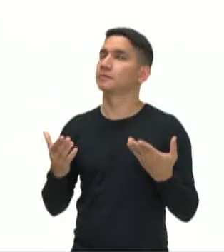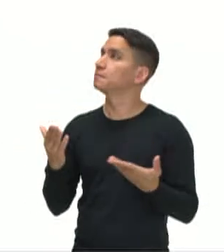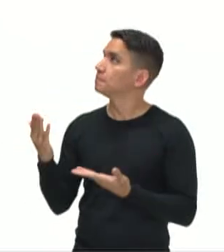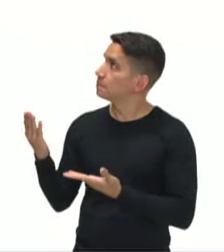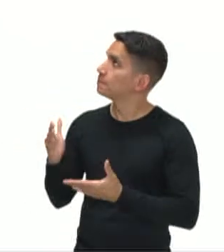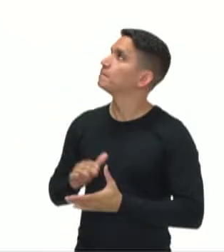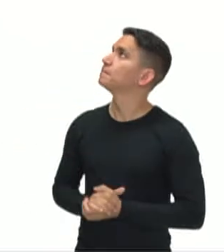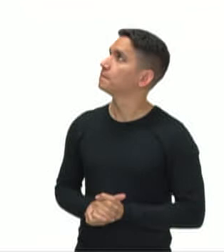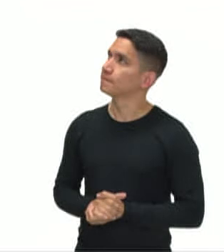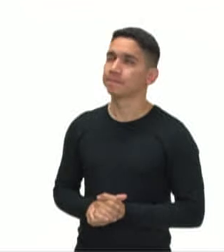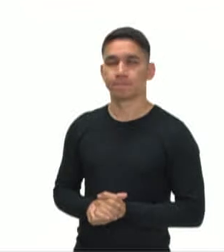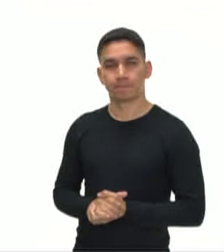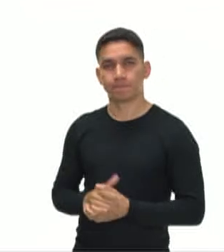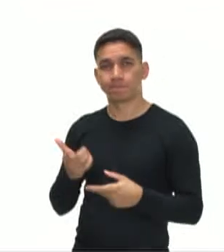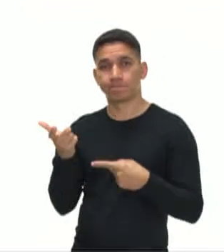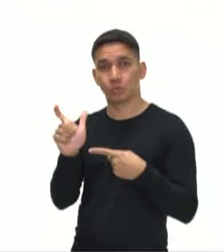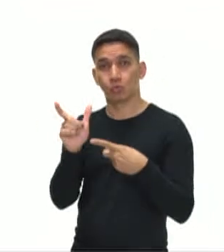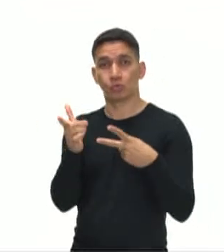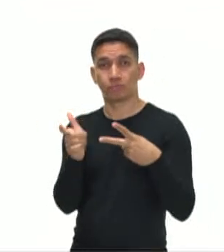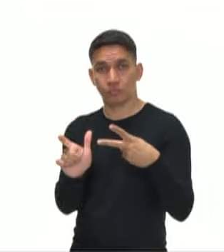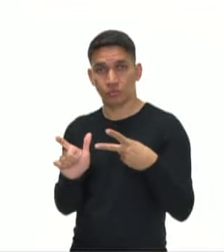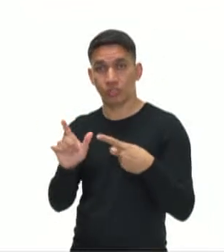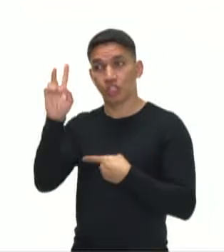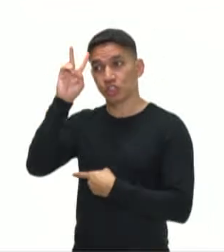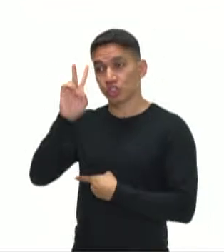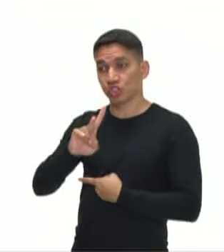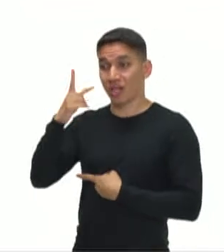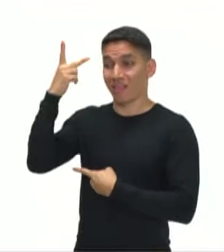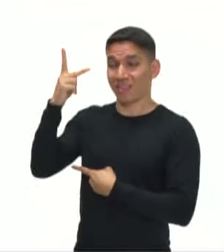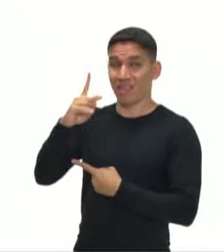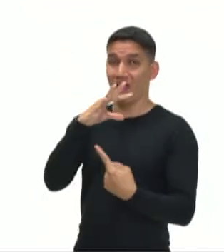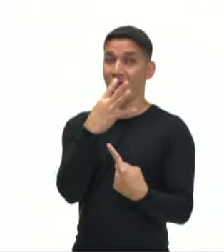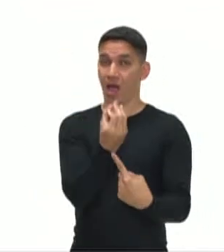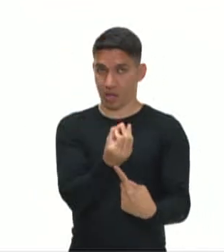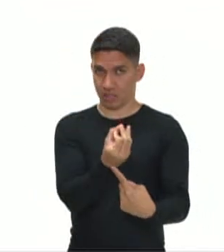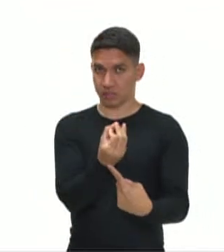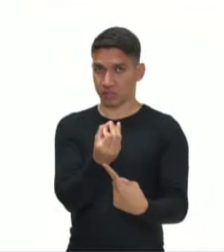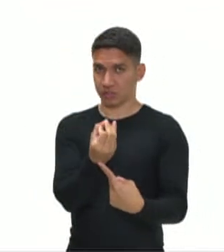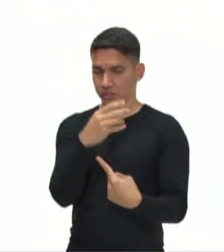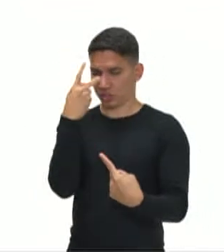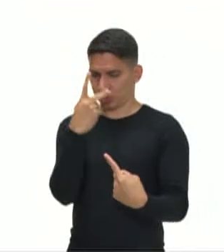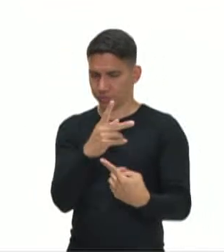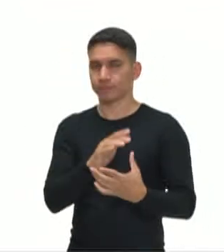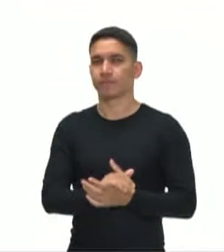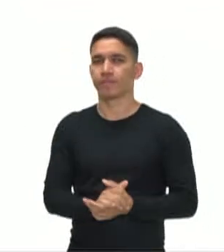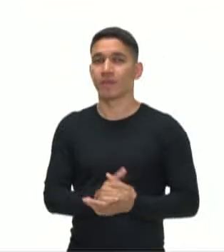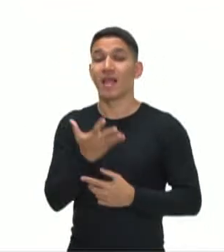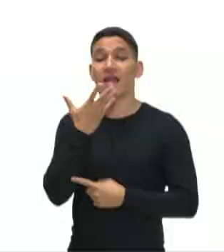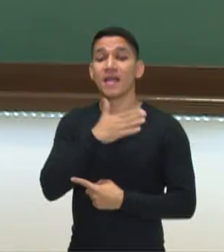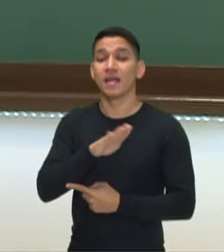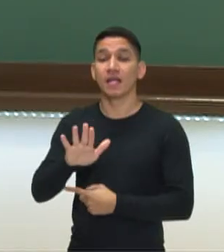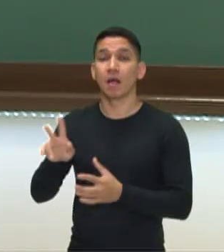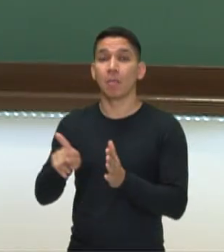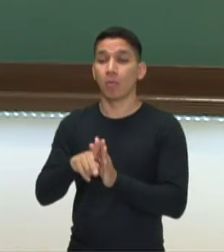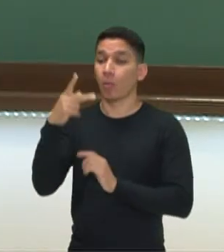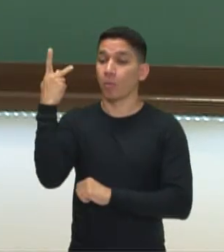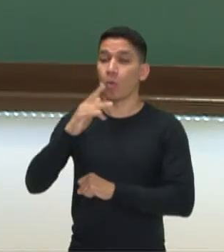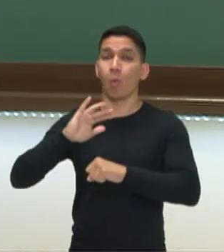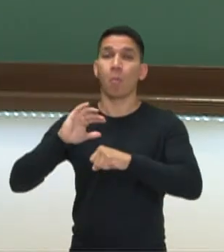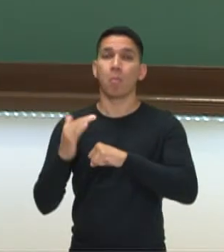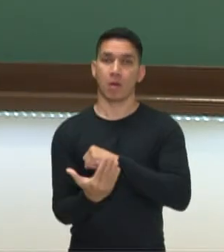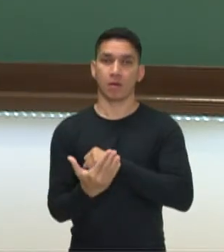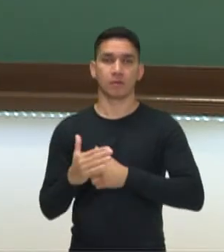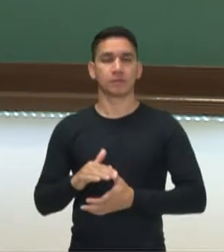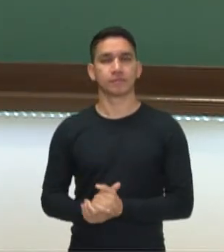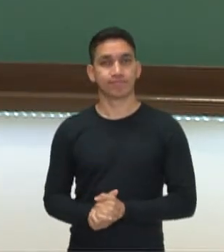seus amigos. Ou seja, história da arte e crianças do bairro. Olha que